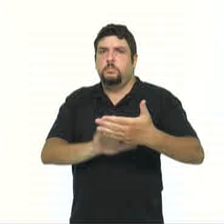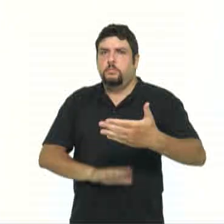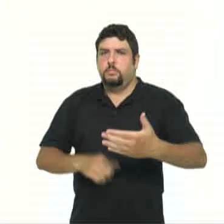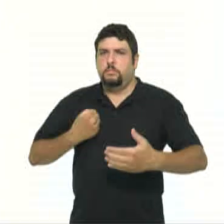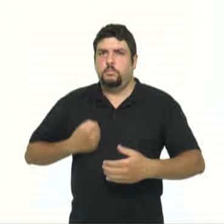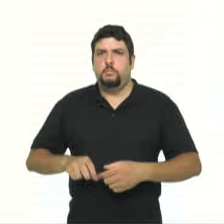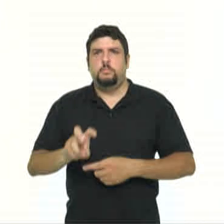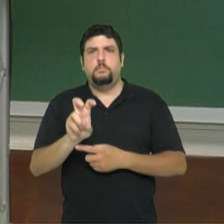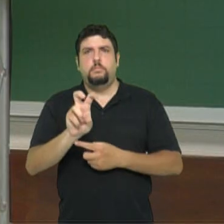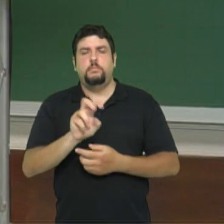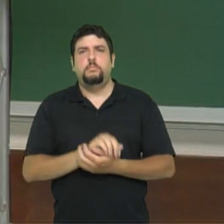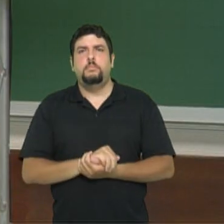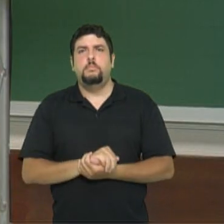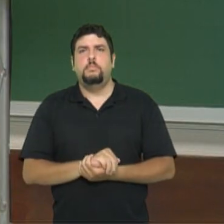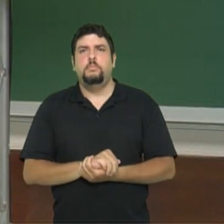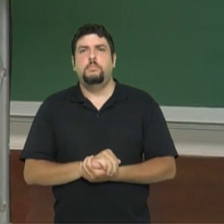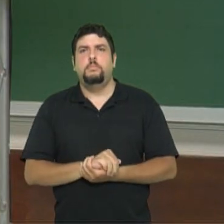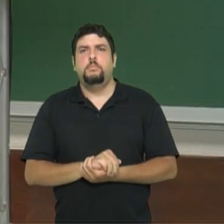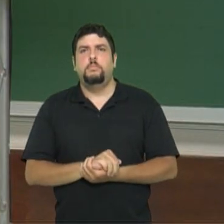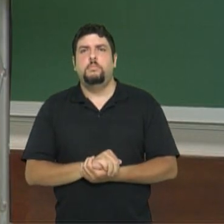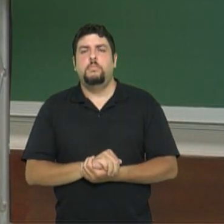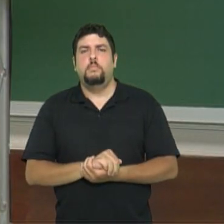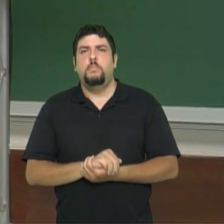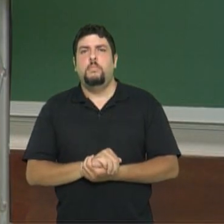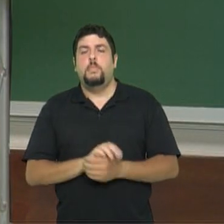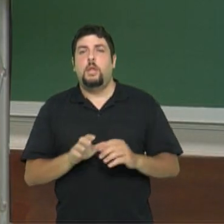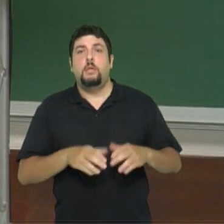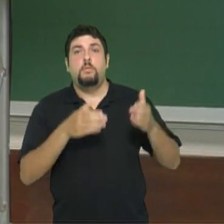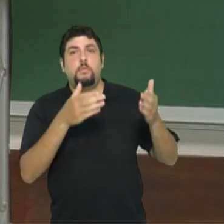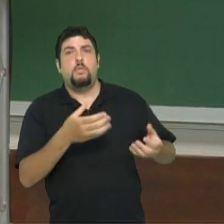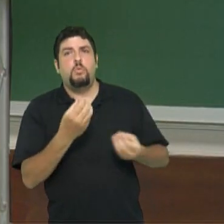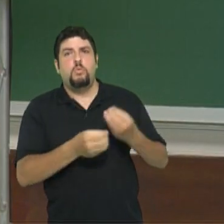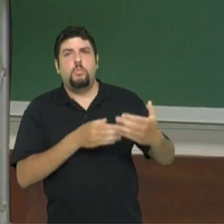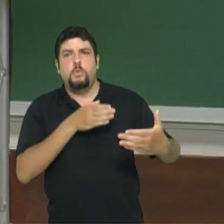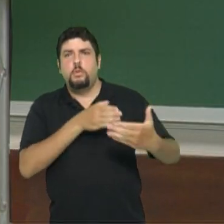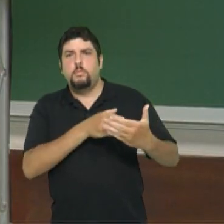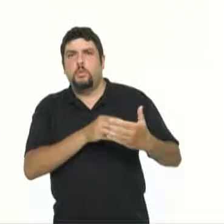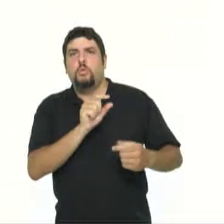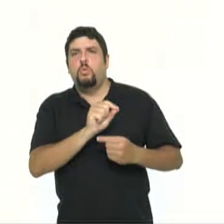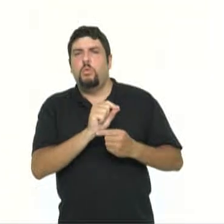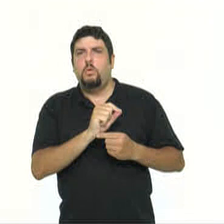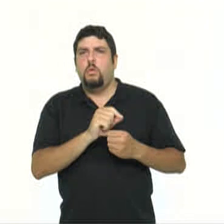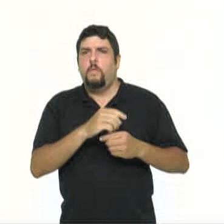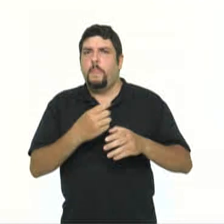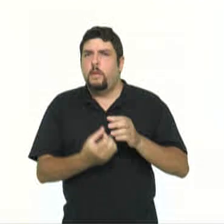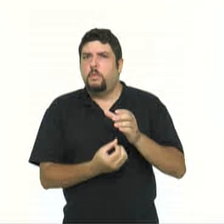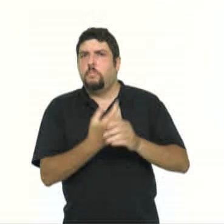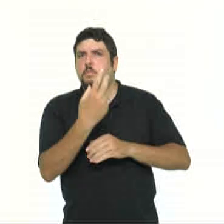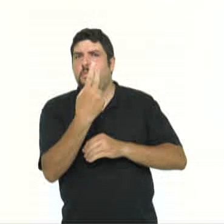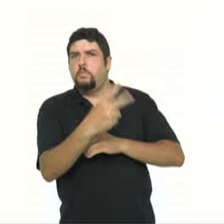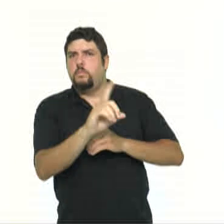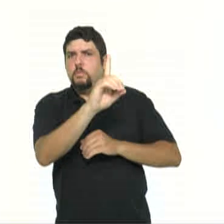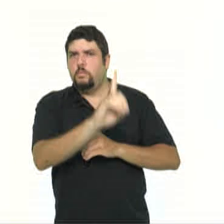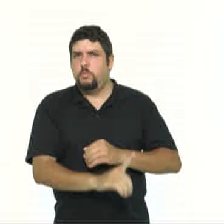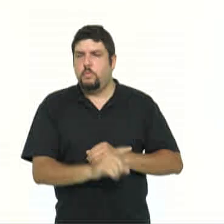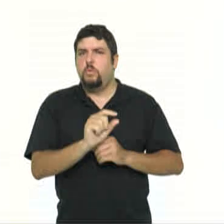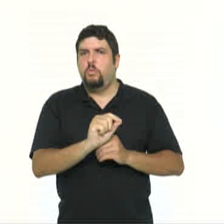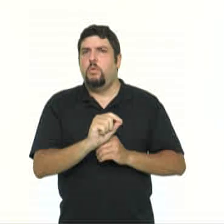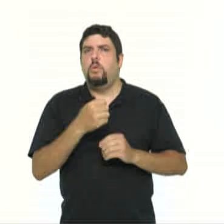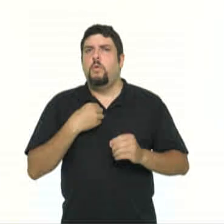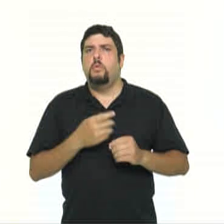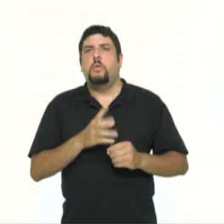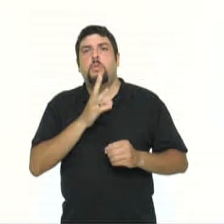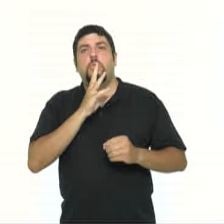nós falamos aqui. Sob esse viés, pode-se apontar como empecilho a implementação desse direito, reconhecido